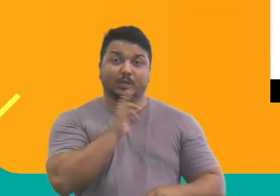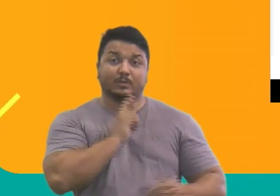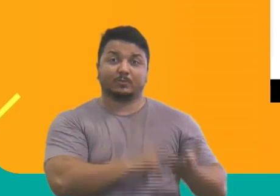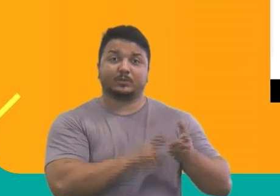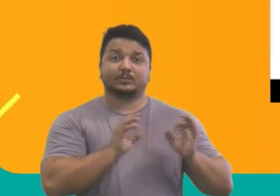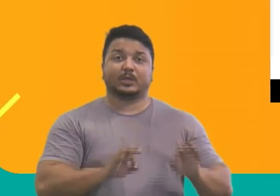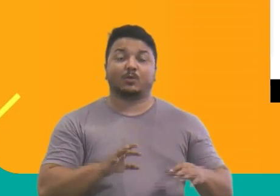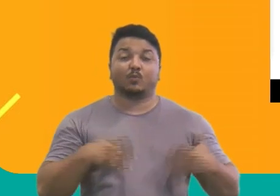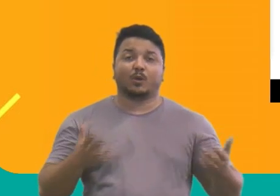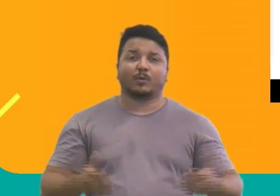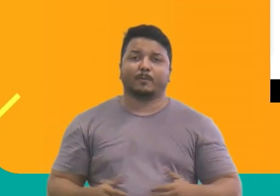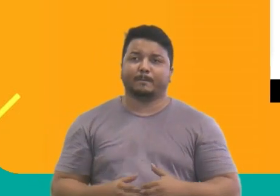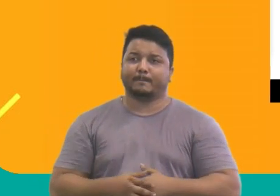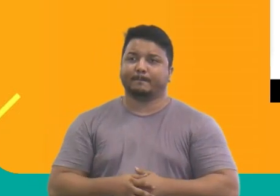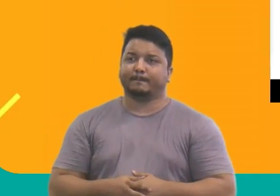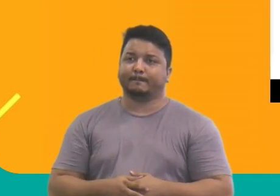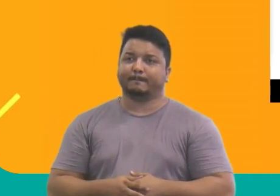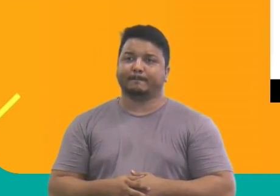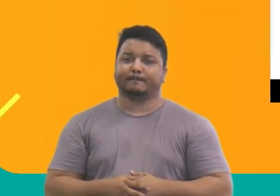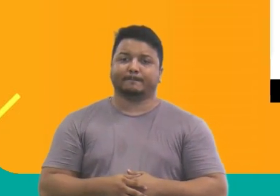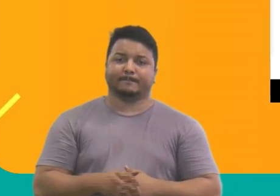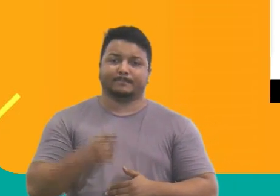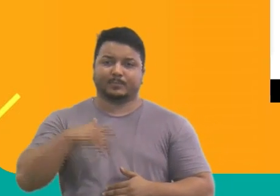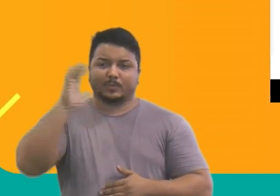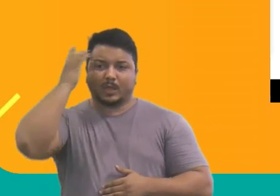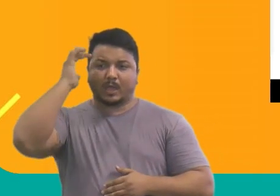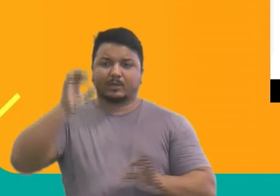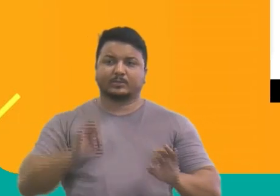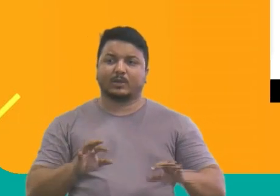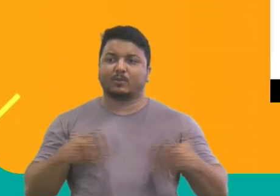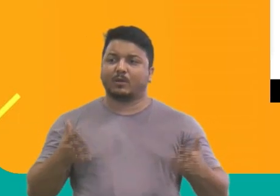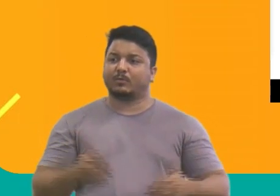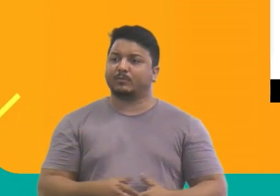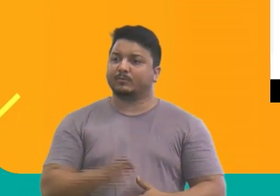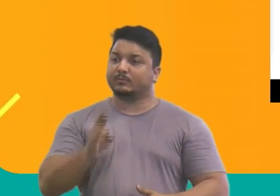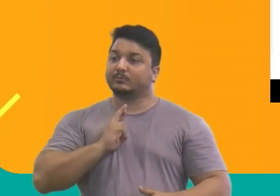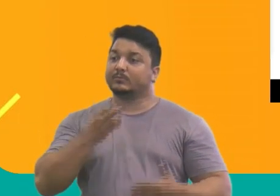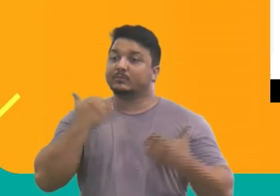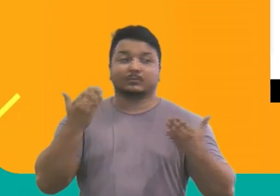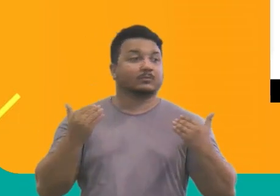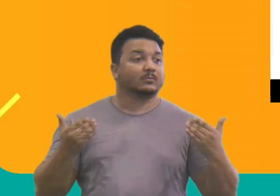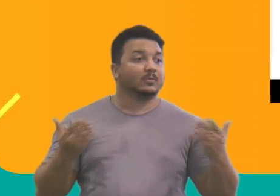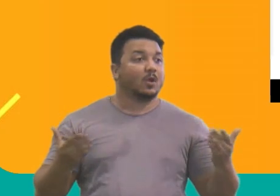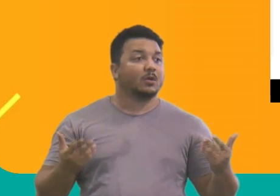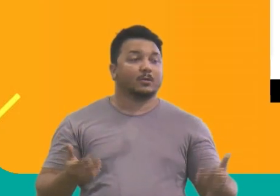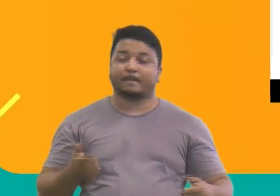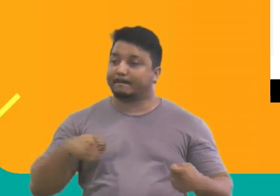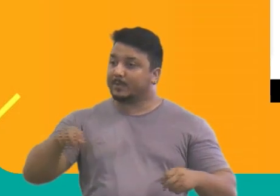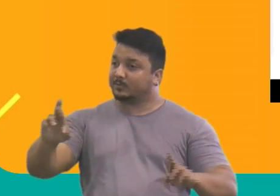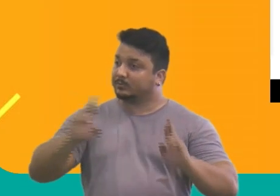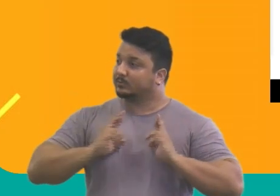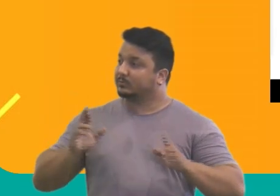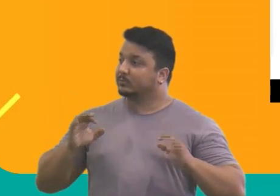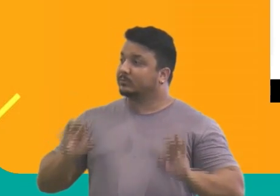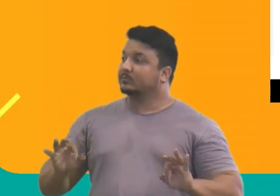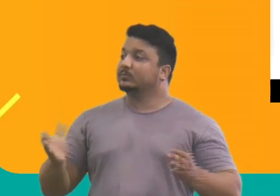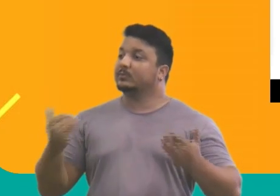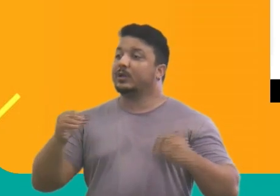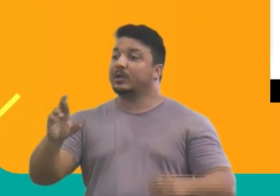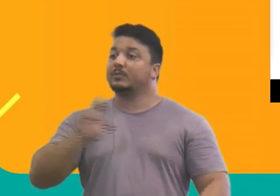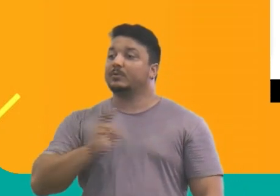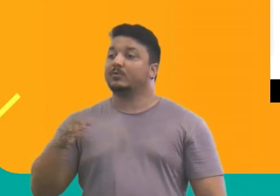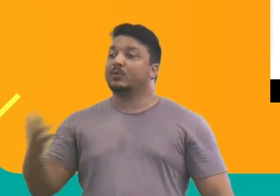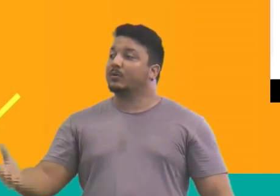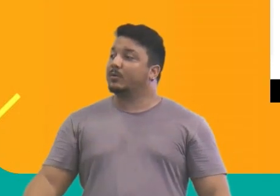questão? O que é que vocês acham de resposta? Digam lá, vamos lá, gente, a aula é interativa, eu preciso de vocês para a gente poder tirar todas